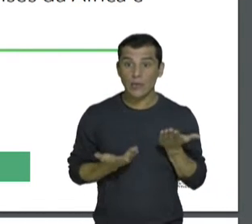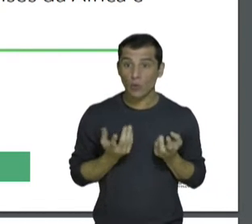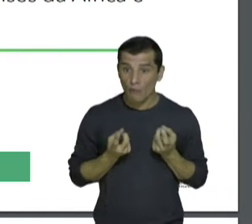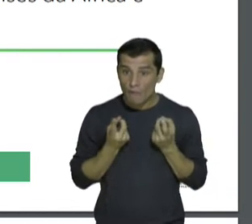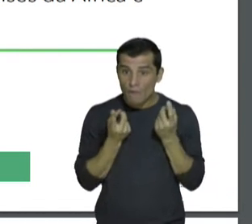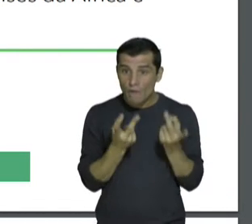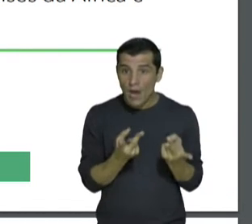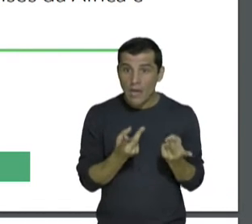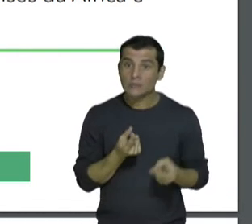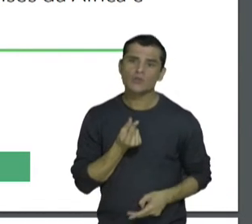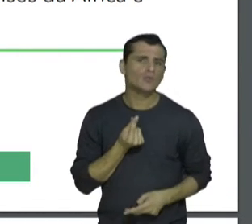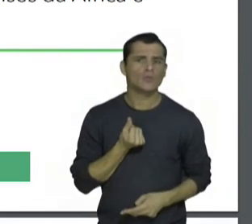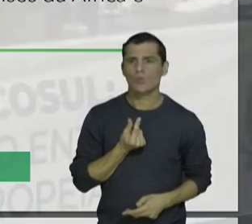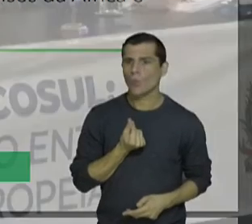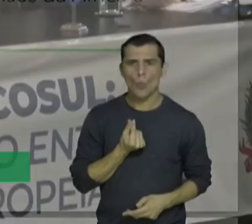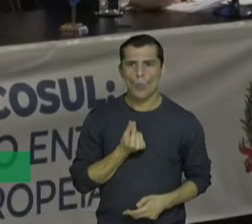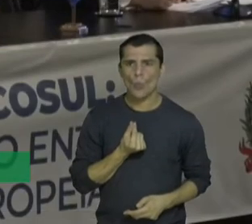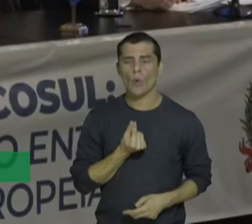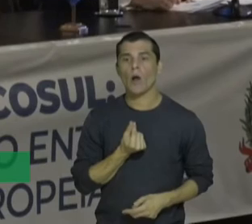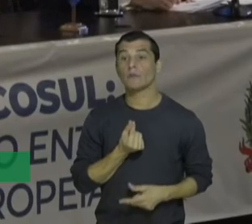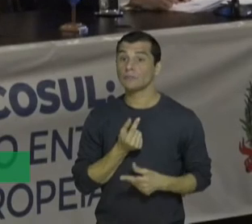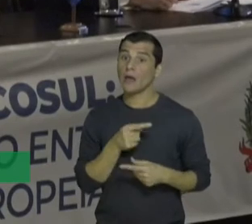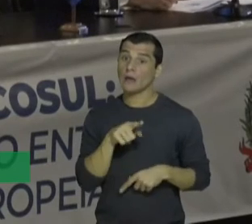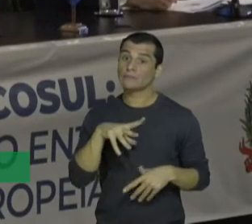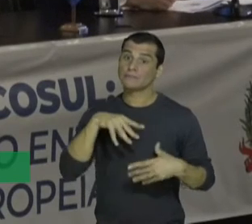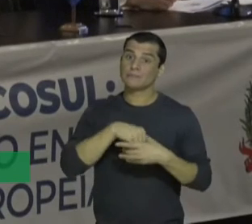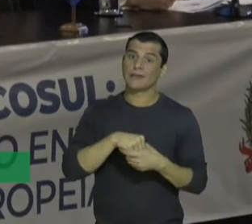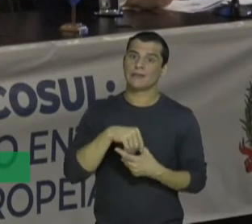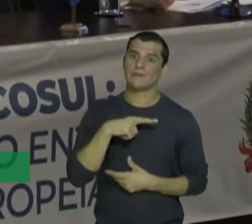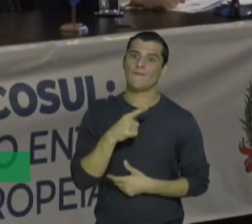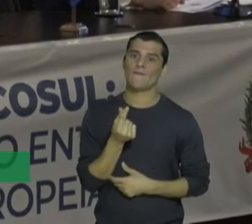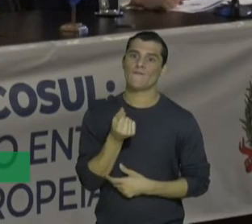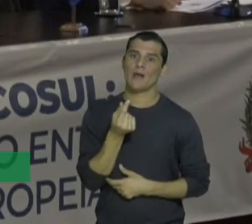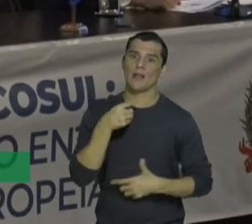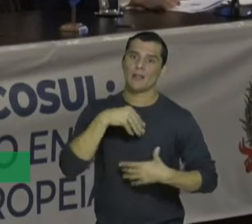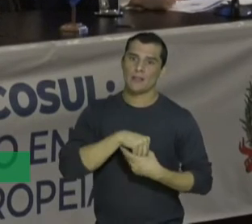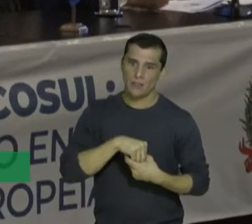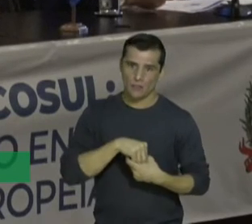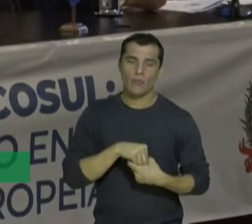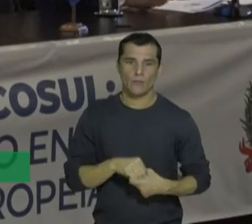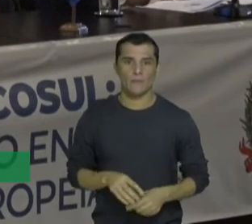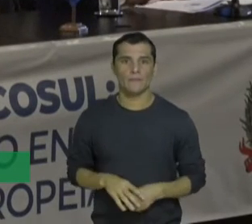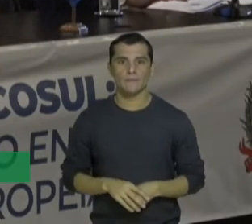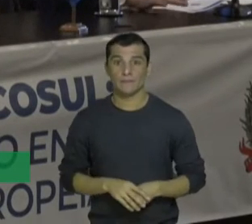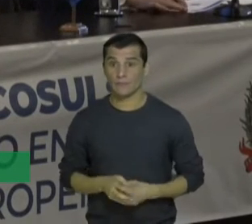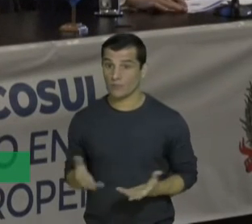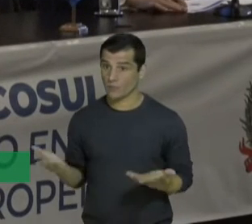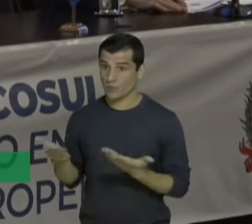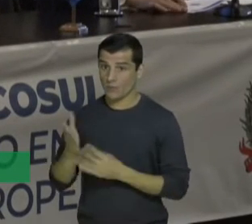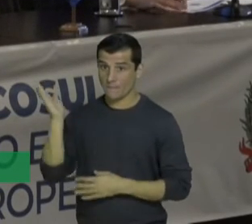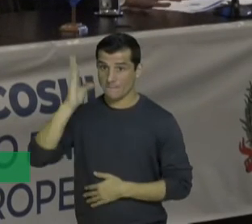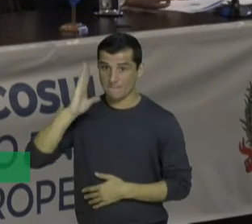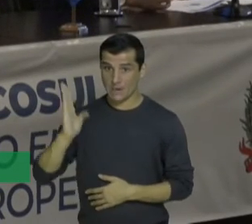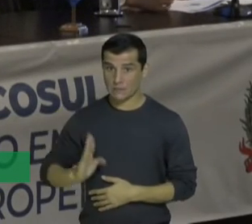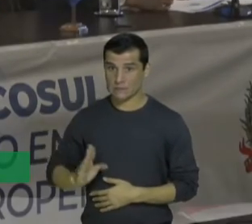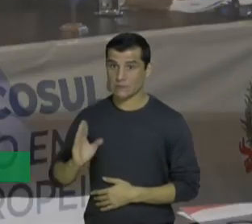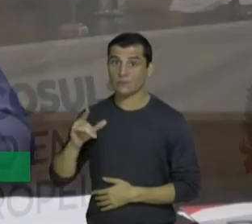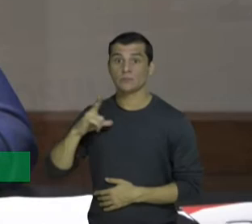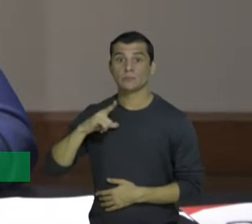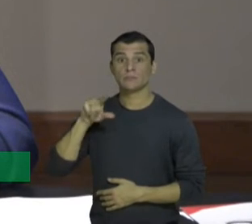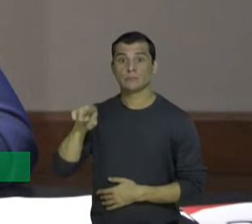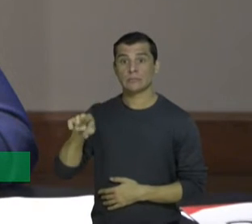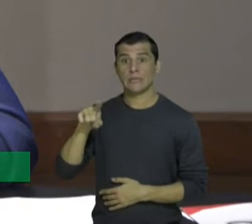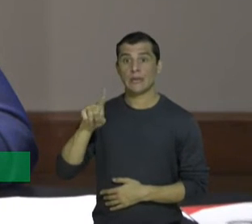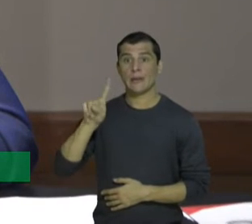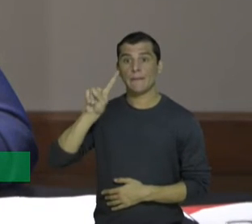eh hoje ainda no país né Nós estamos falando de 1200